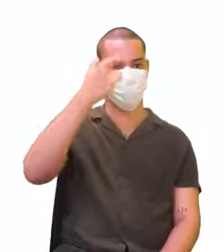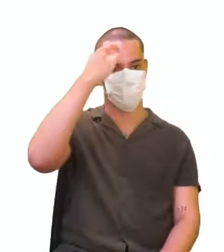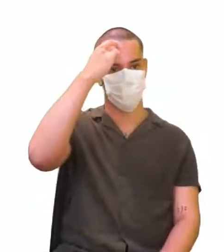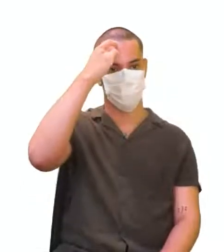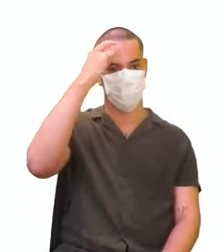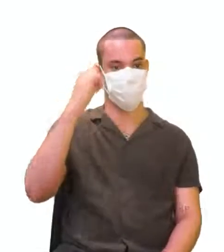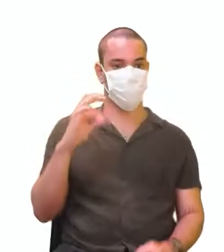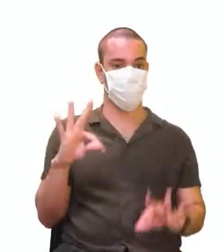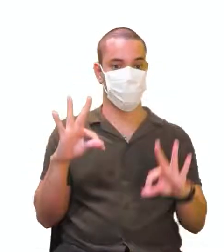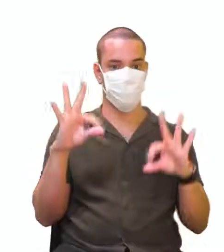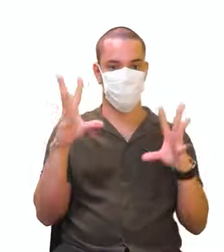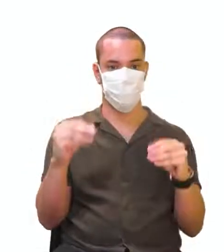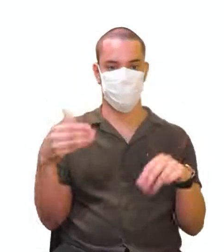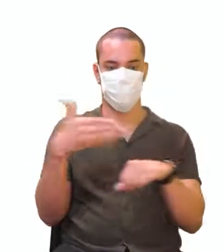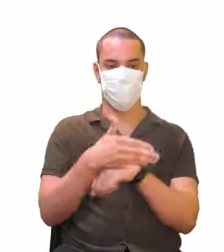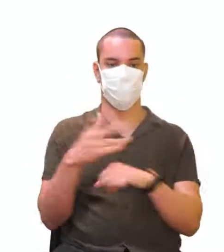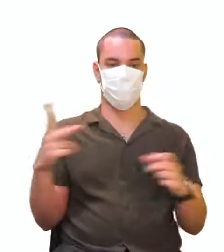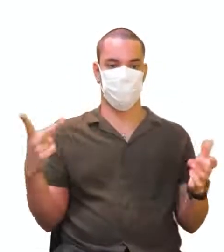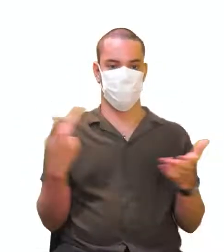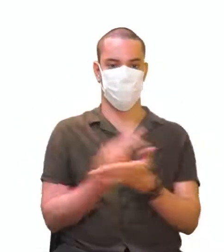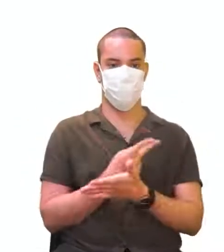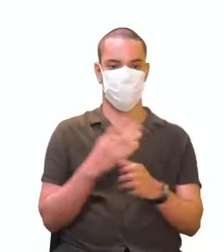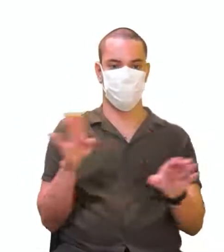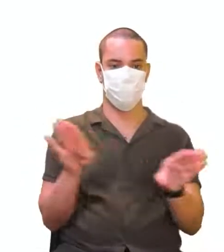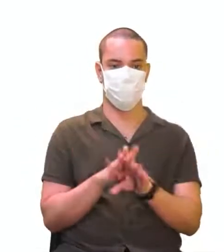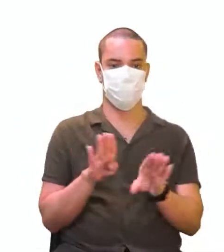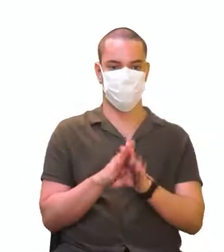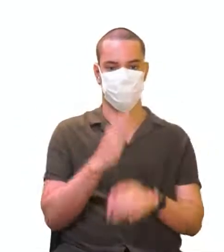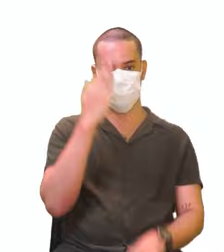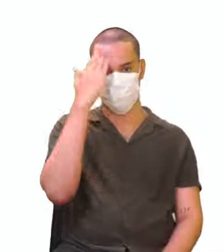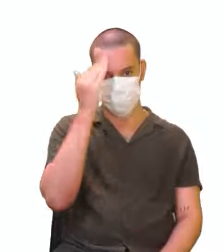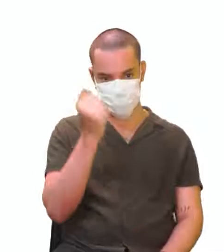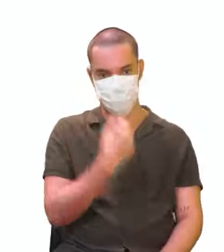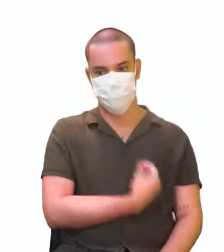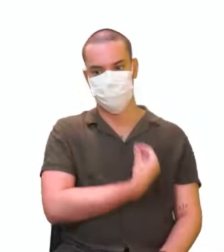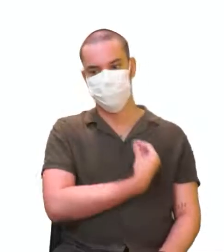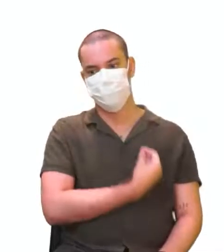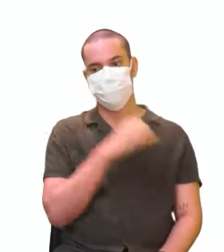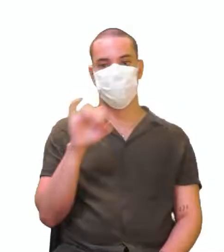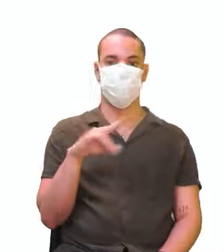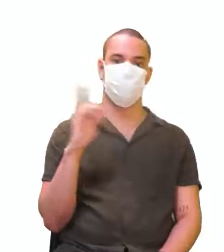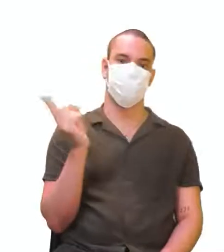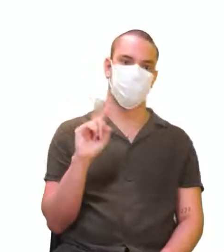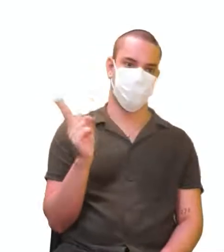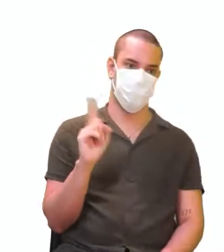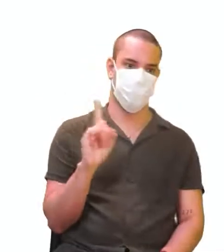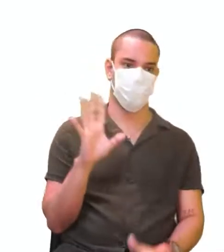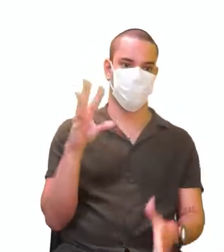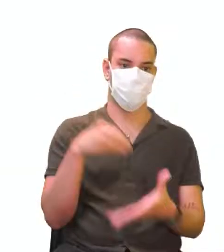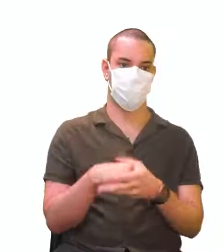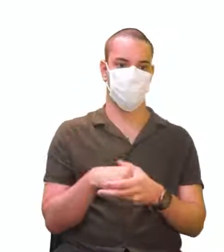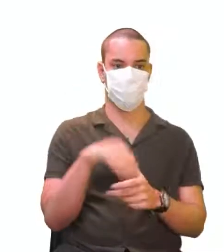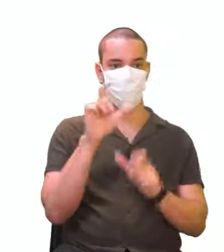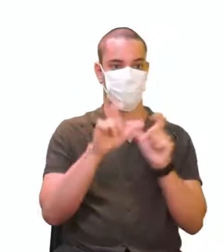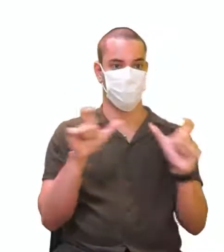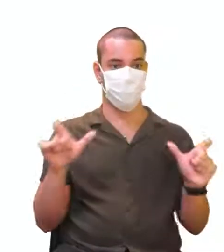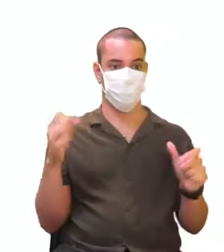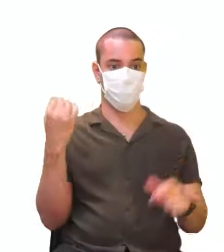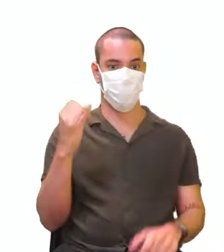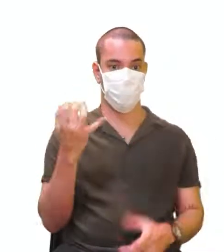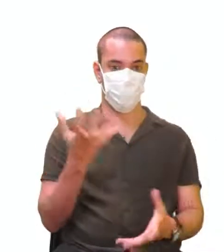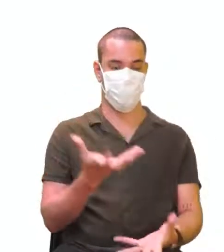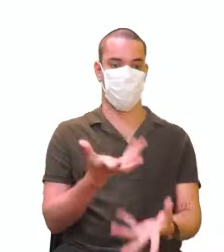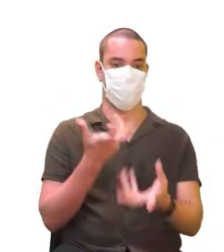consciência de todas essas frequências e saber a presença ou não desses anticorpos nesses indivíduos quando